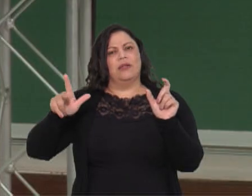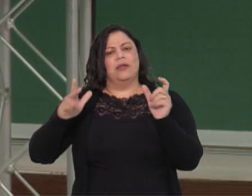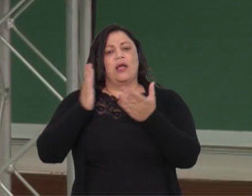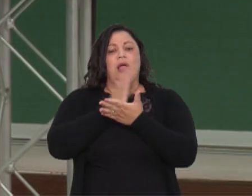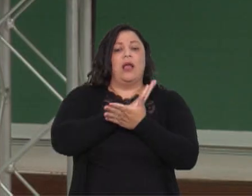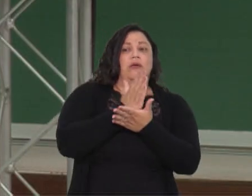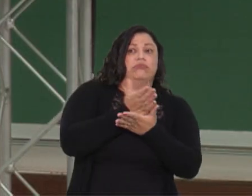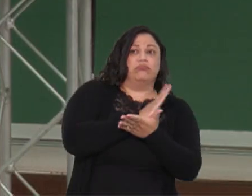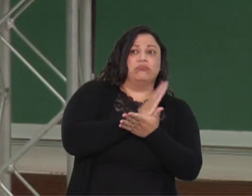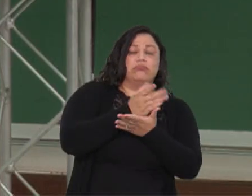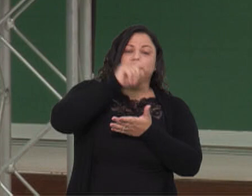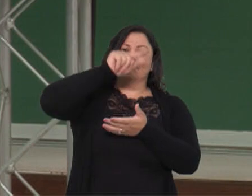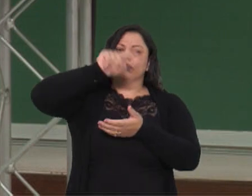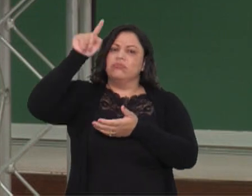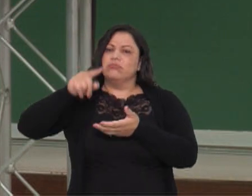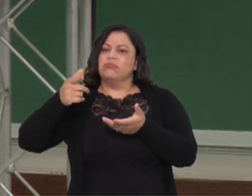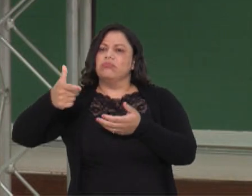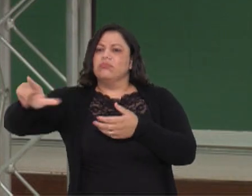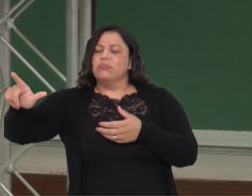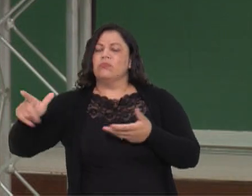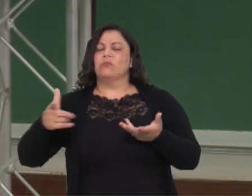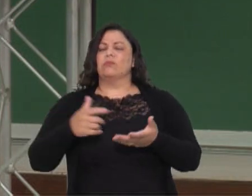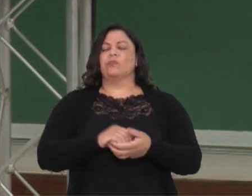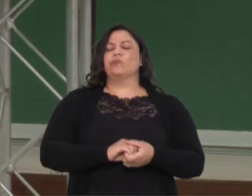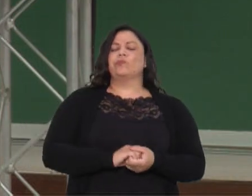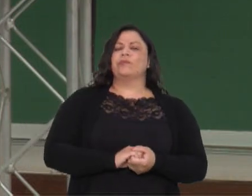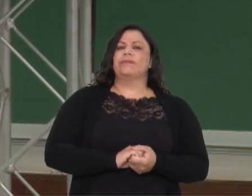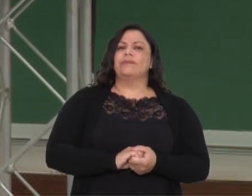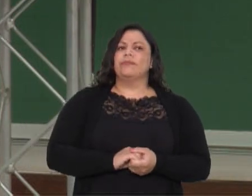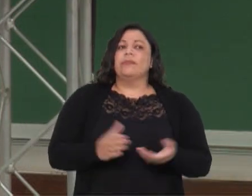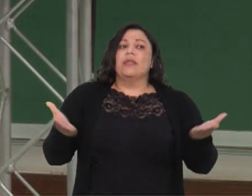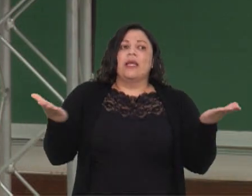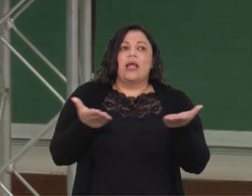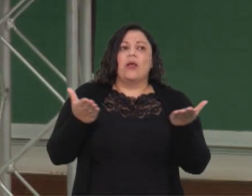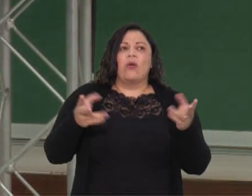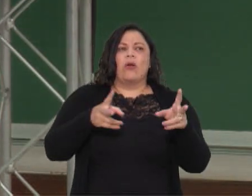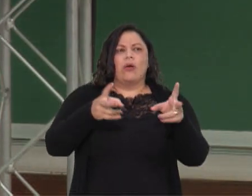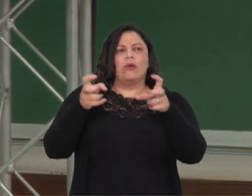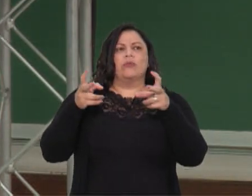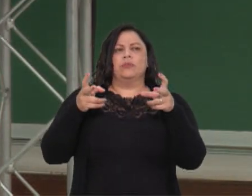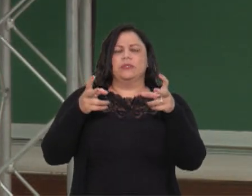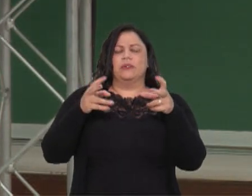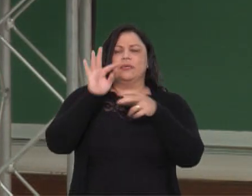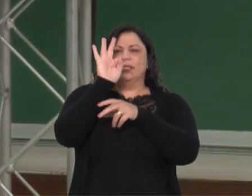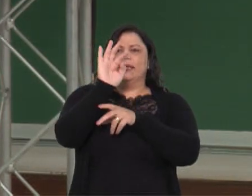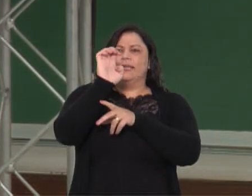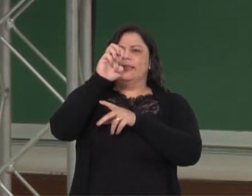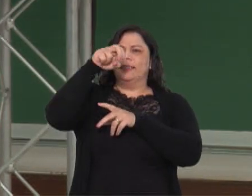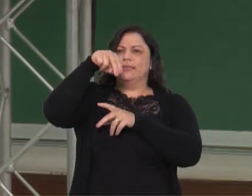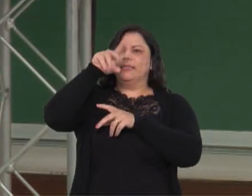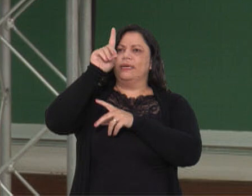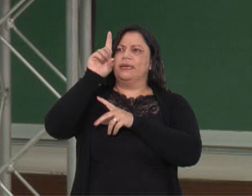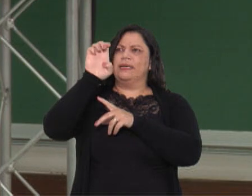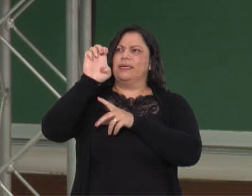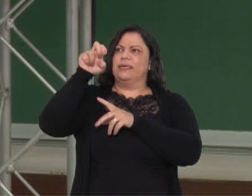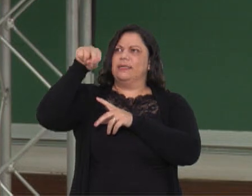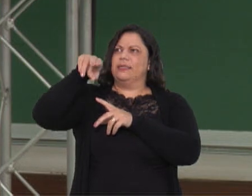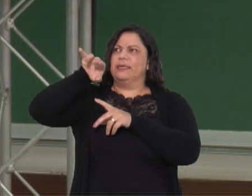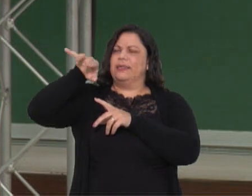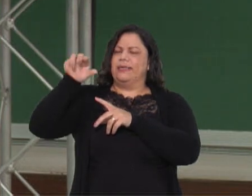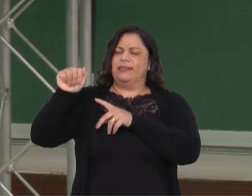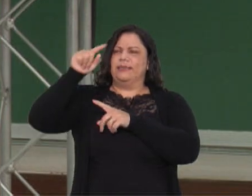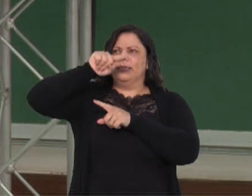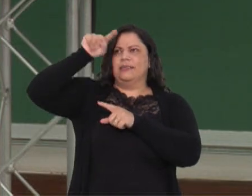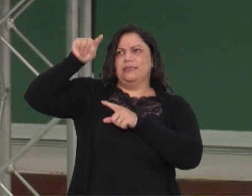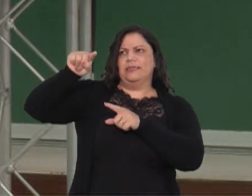são acentuadas por um motivo, outras por outro. Agora, observe. Aqui, por que é acentuado?